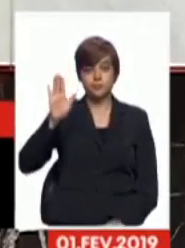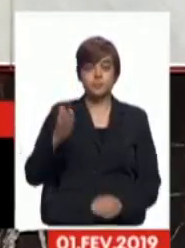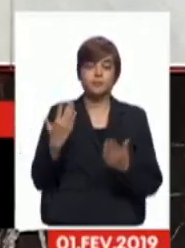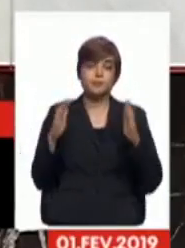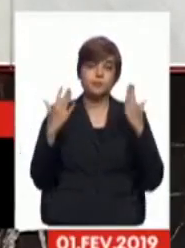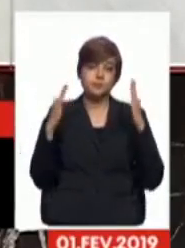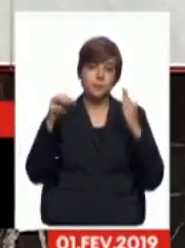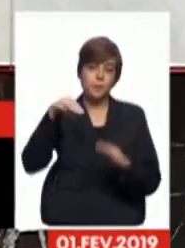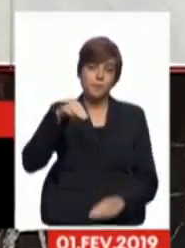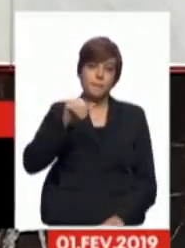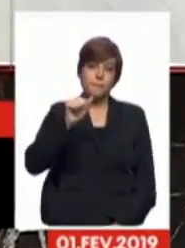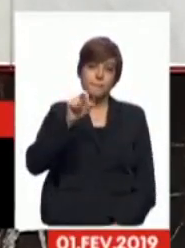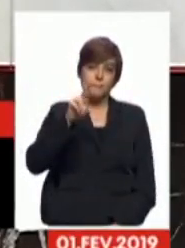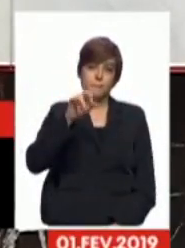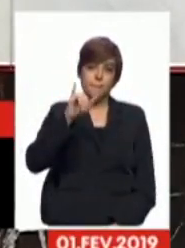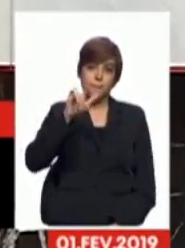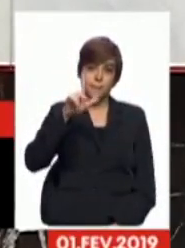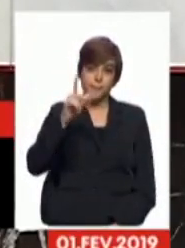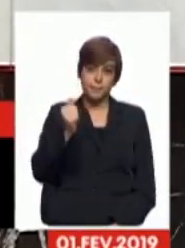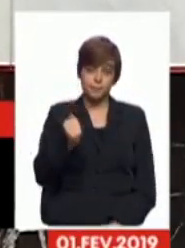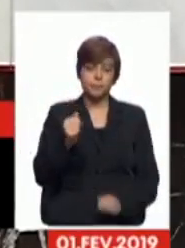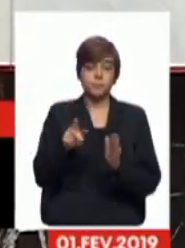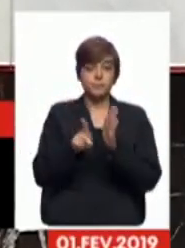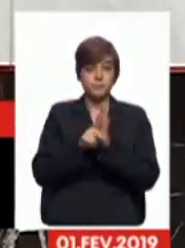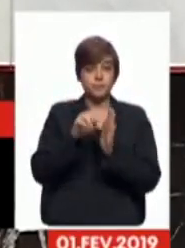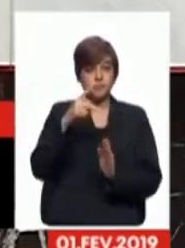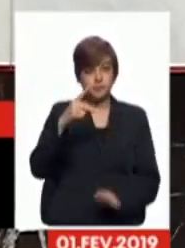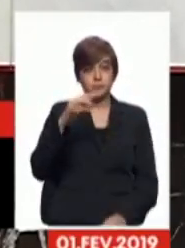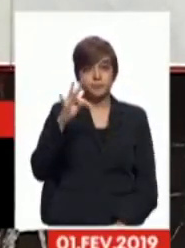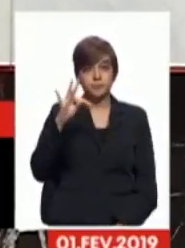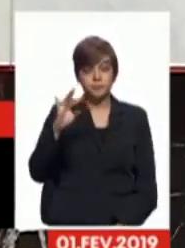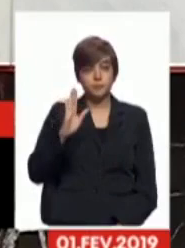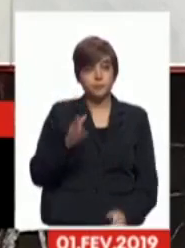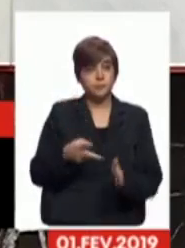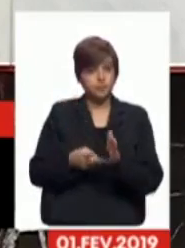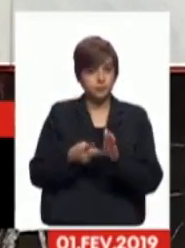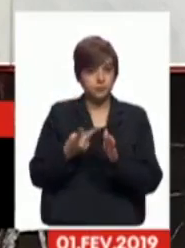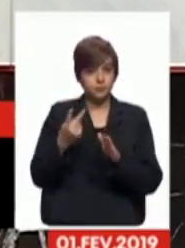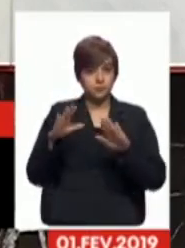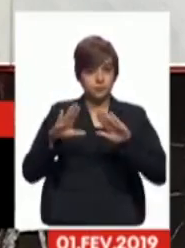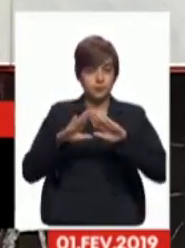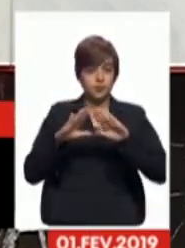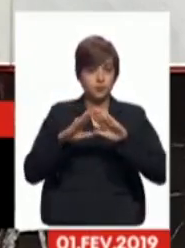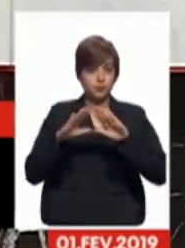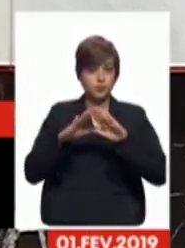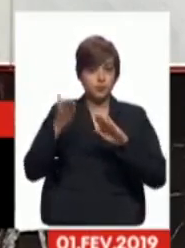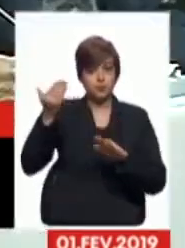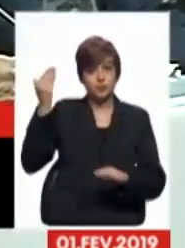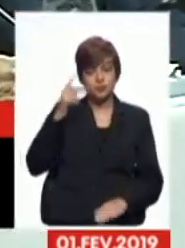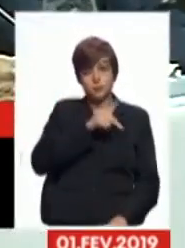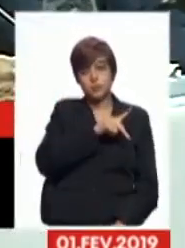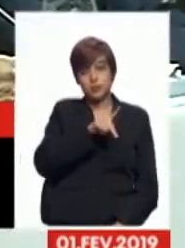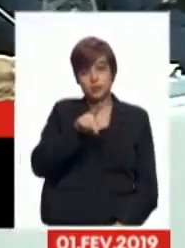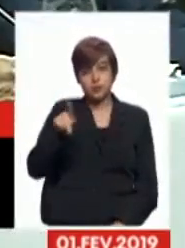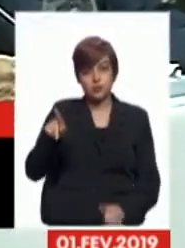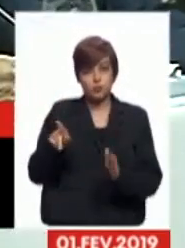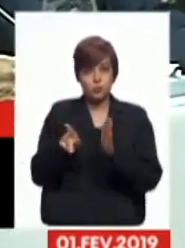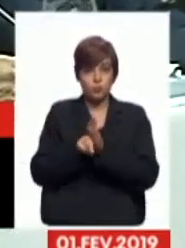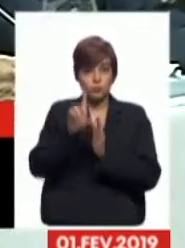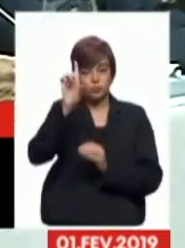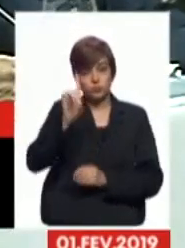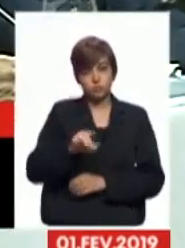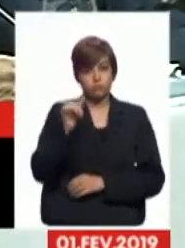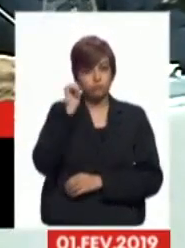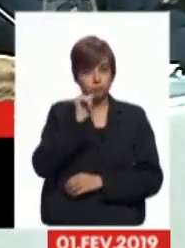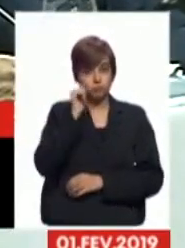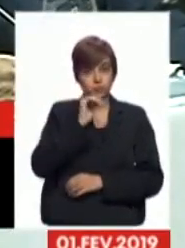Marília Campos, do PT, assume o terceiro mandato na Assembleia. Ela foi presidente da Comissão de Defesa Mário dos Henrique Direitos da Mulher e já